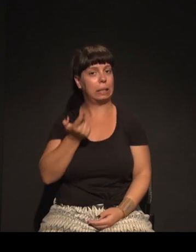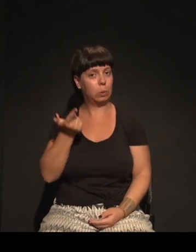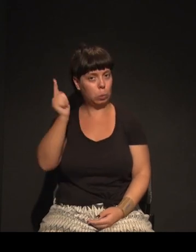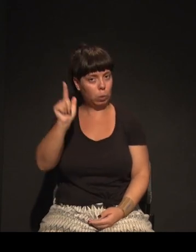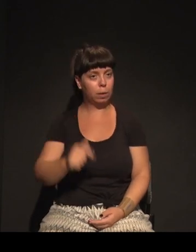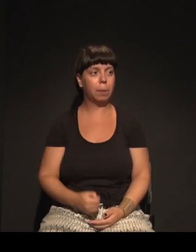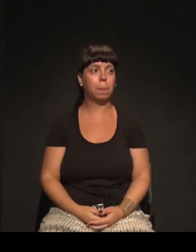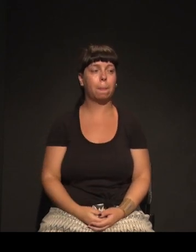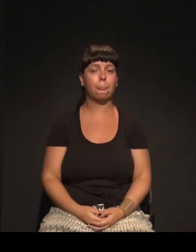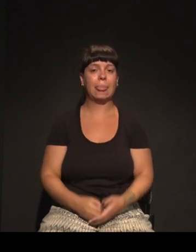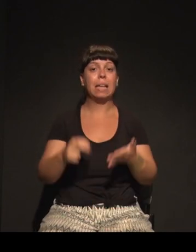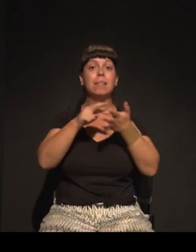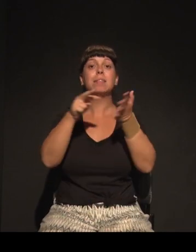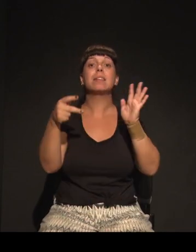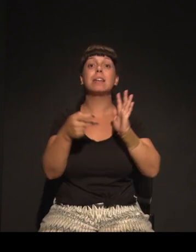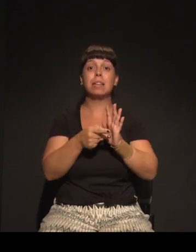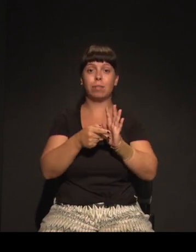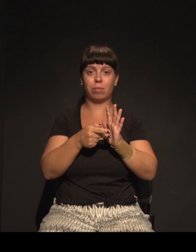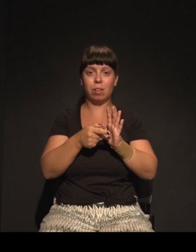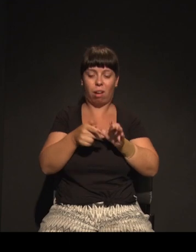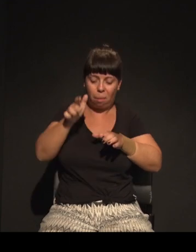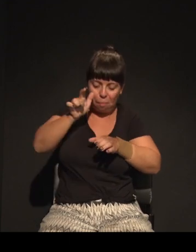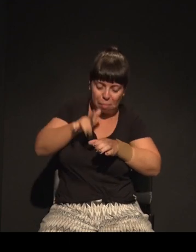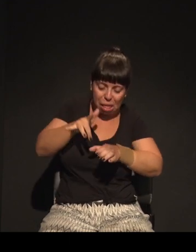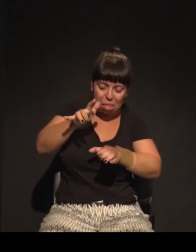beleza sem plantar